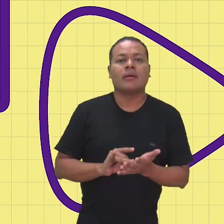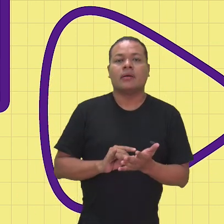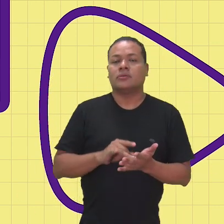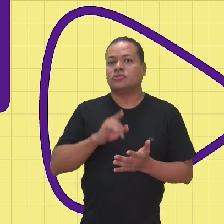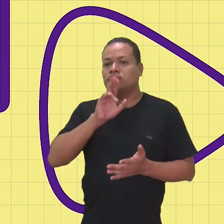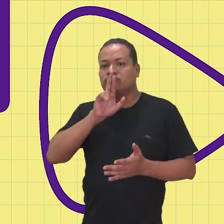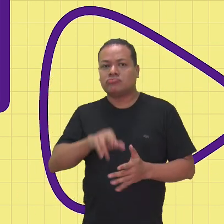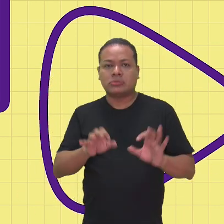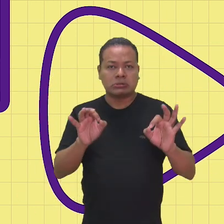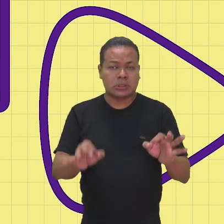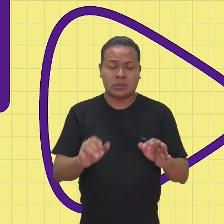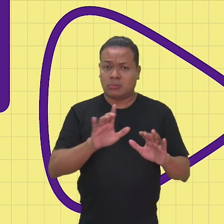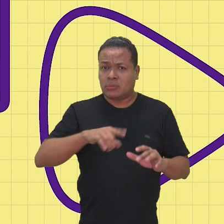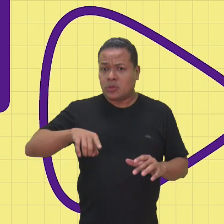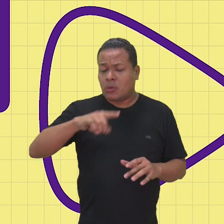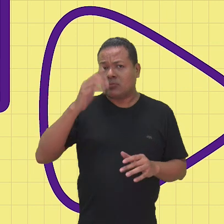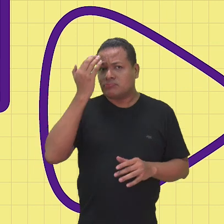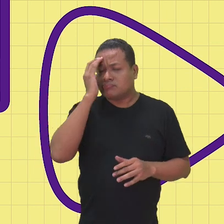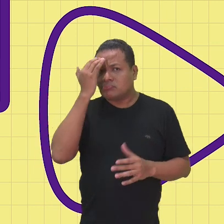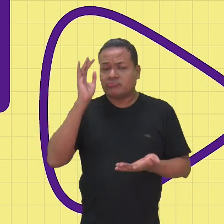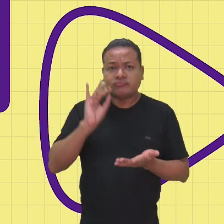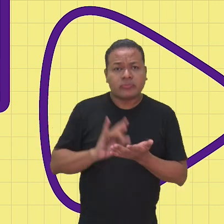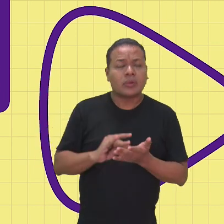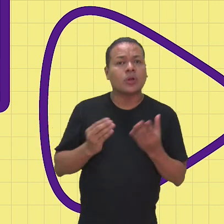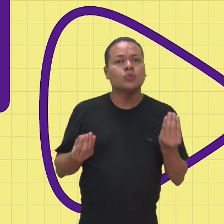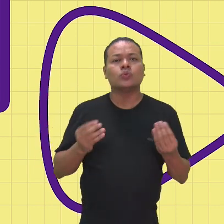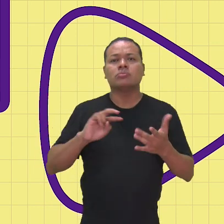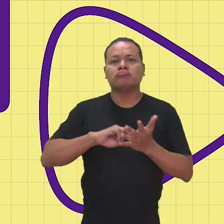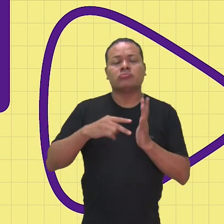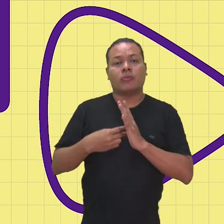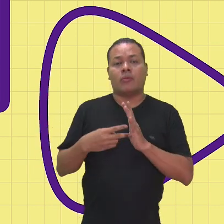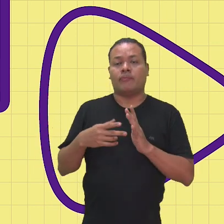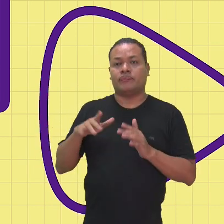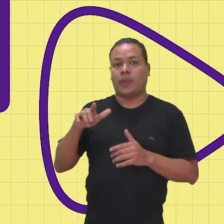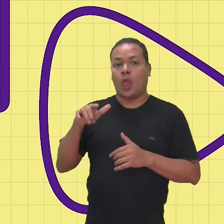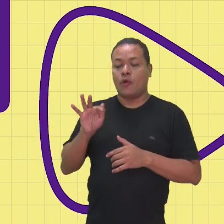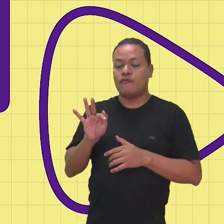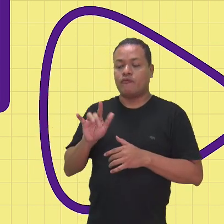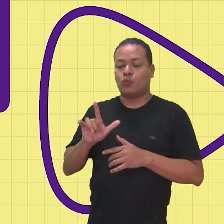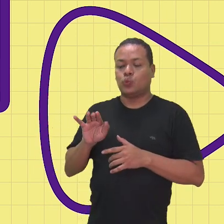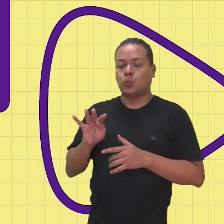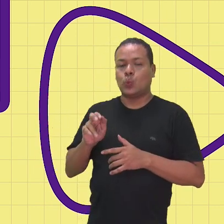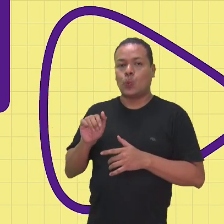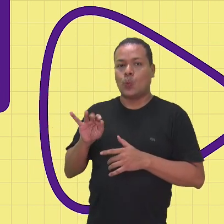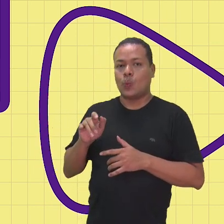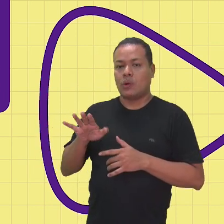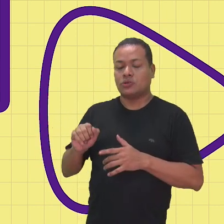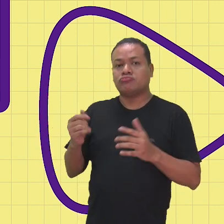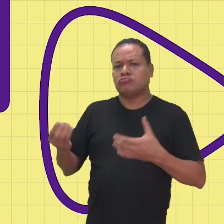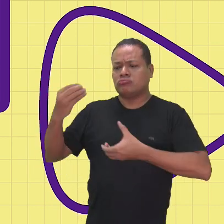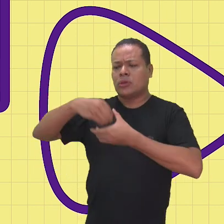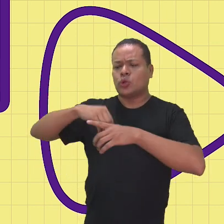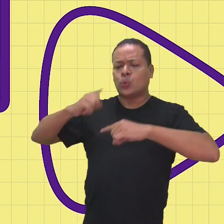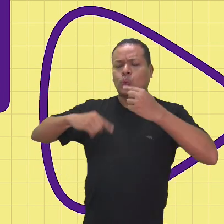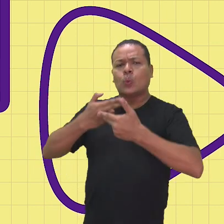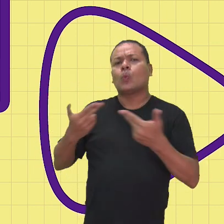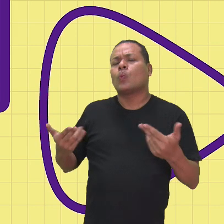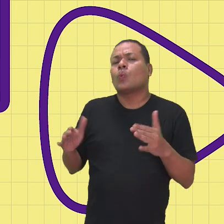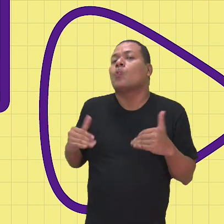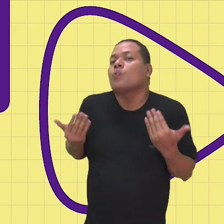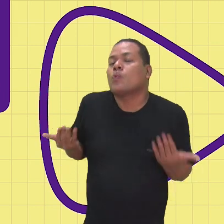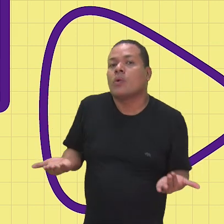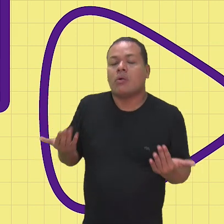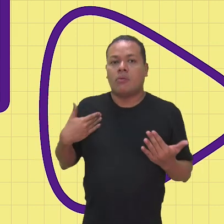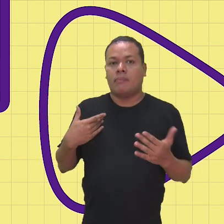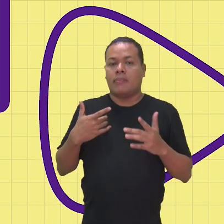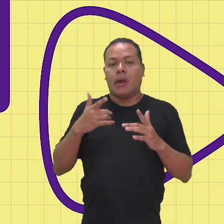aí, pessoal? Mas para a gente entender, a gente precisa saber o que é agente floculante e qual é aí a substância que está sendo empregada para